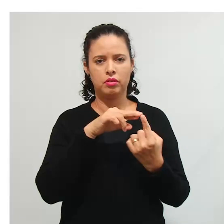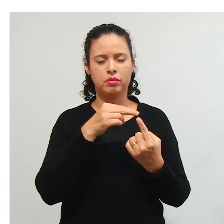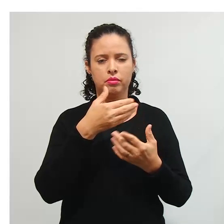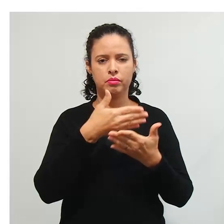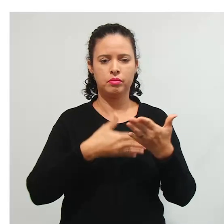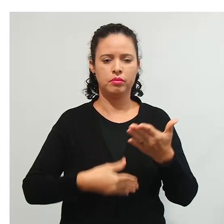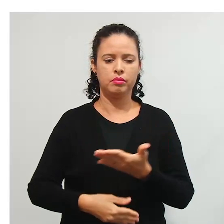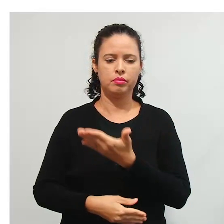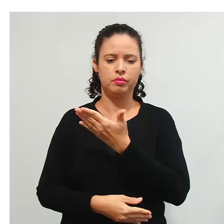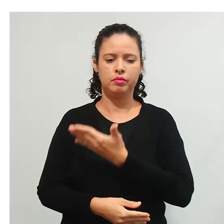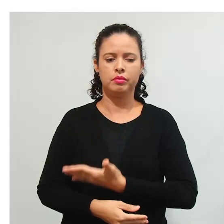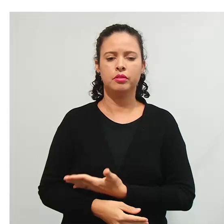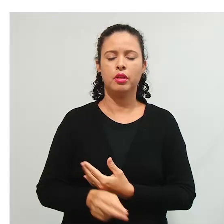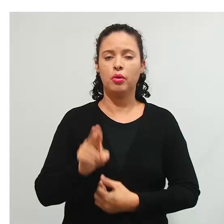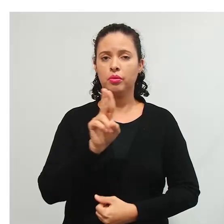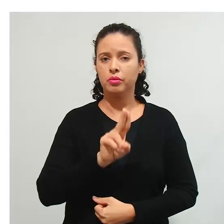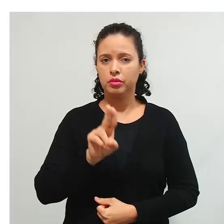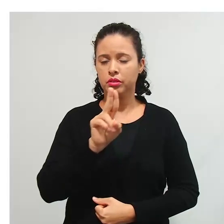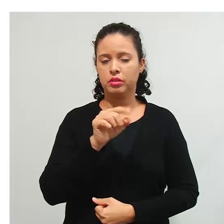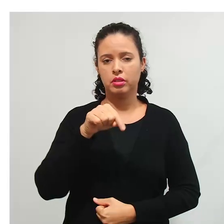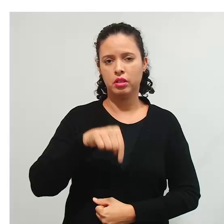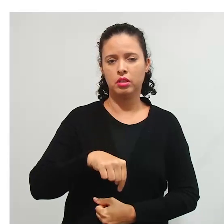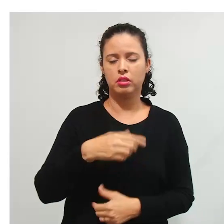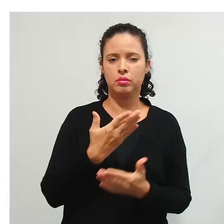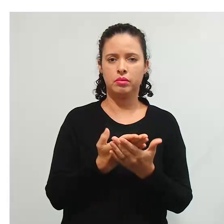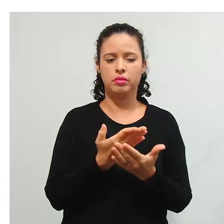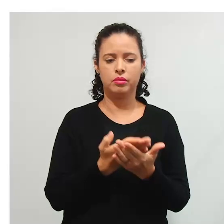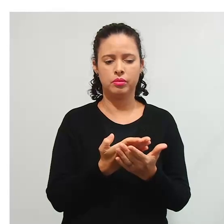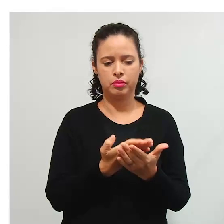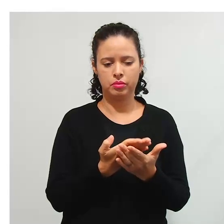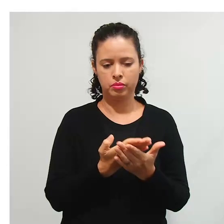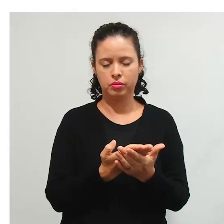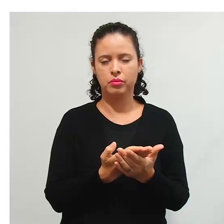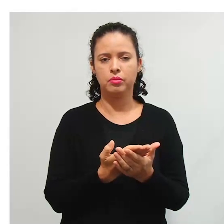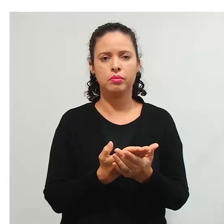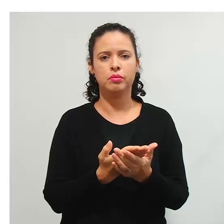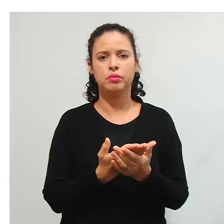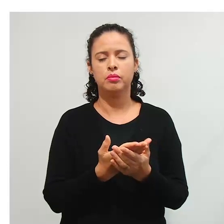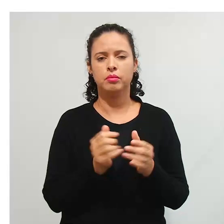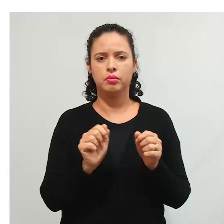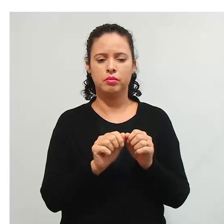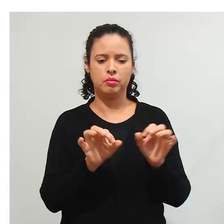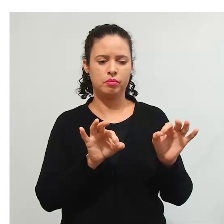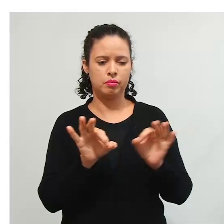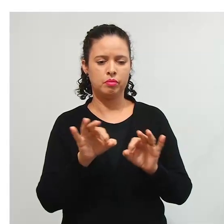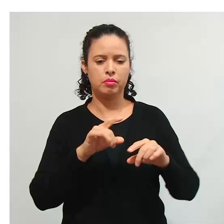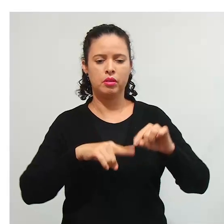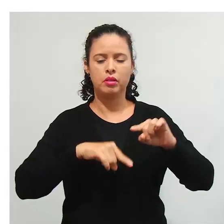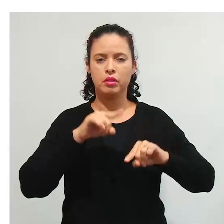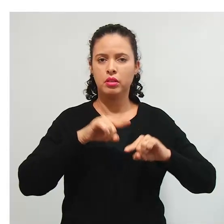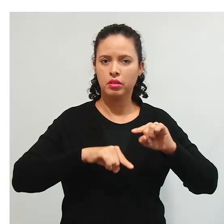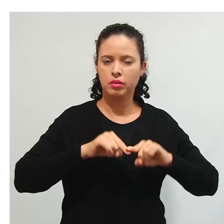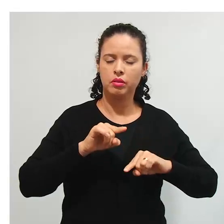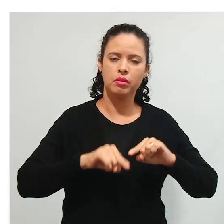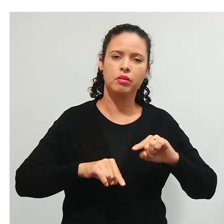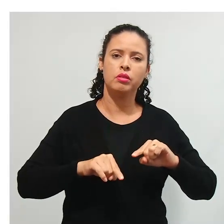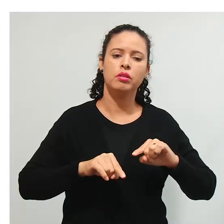as referências que nós utilizamos para construir esse